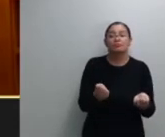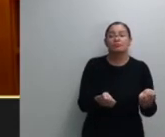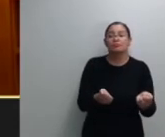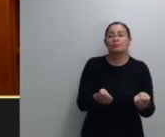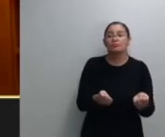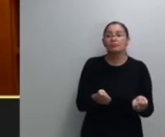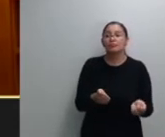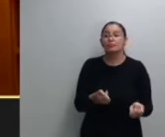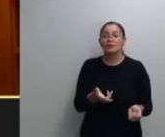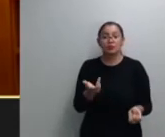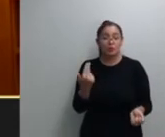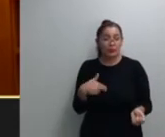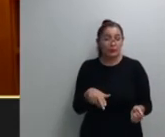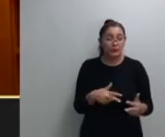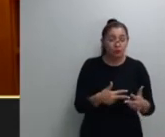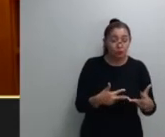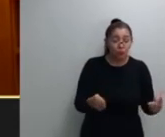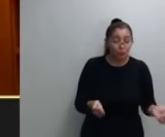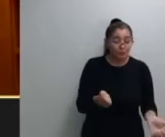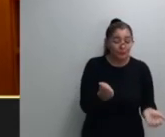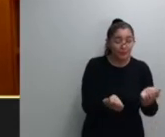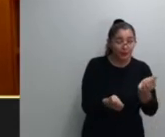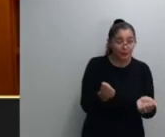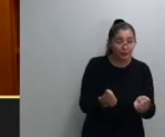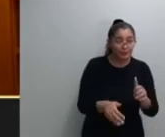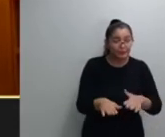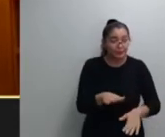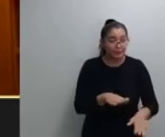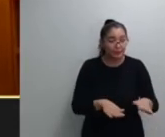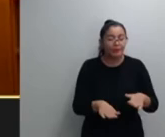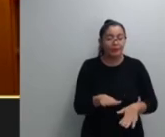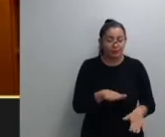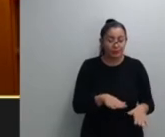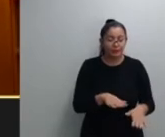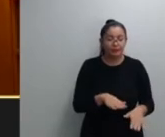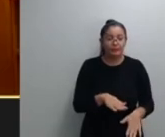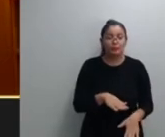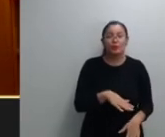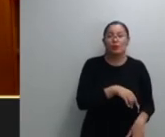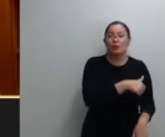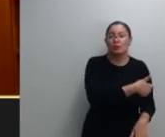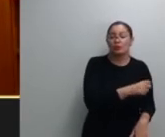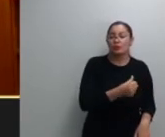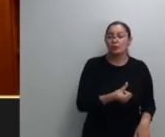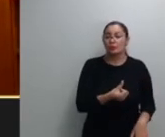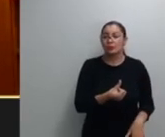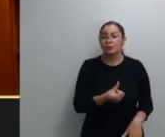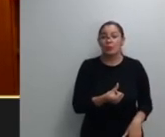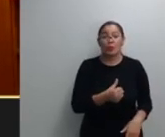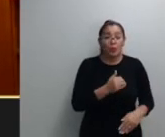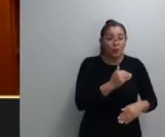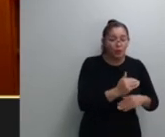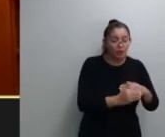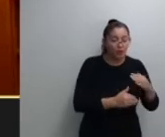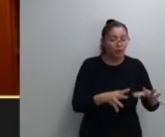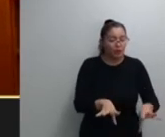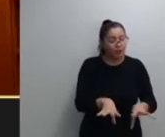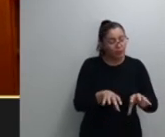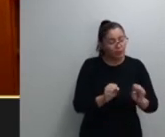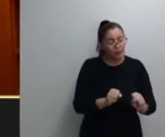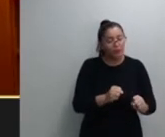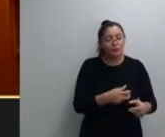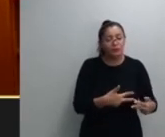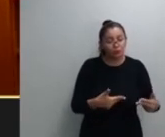máquinas móveis, que se classificam na sessão 16 da TIP, foi empilhadeiras que eu mencionei, o presente capítulo